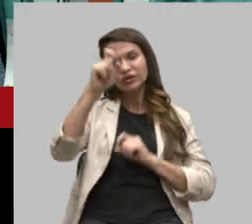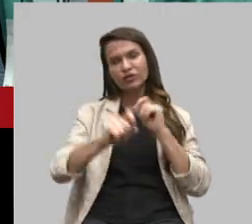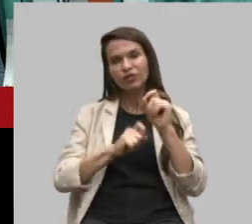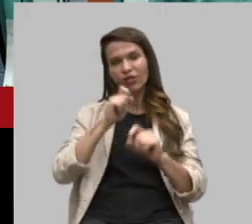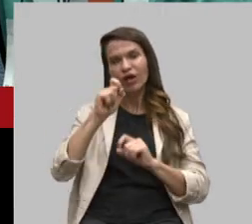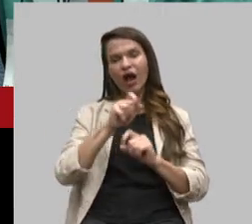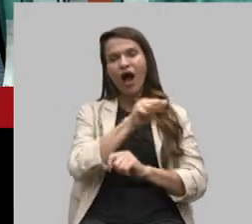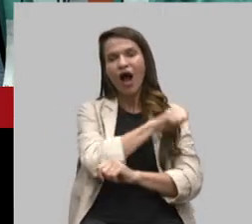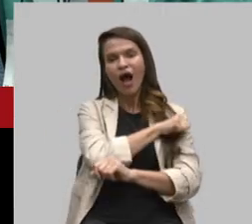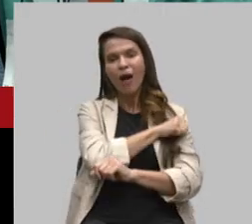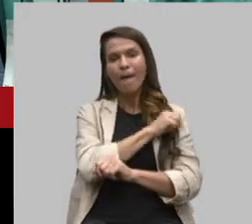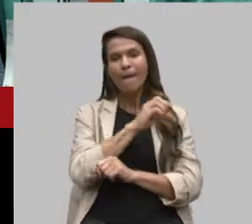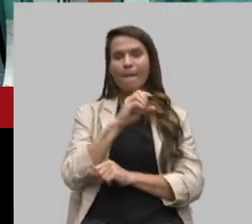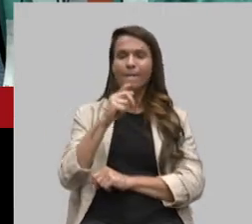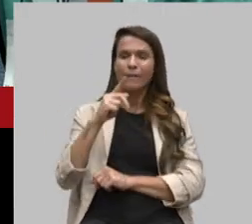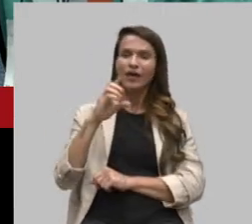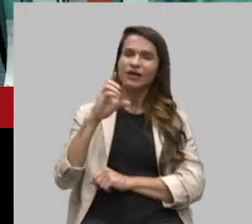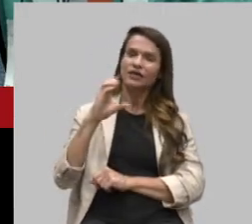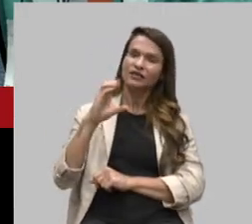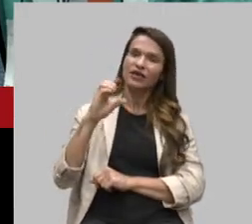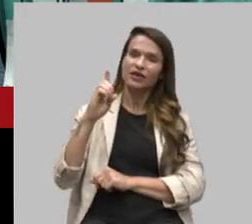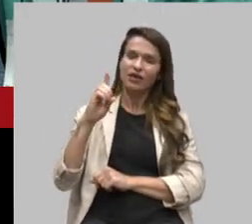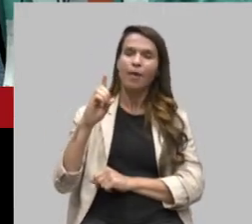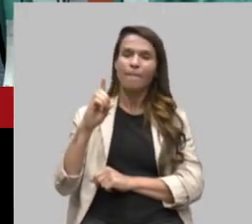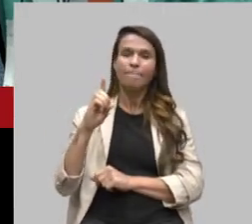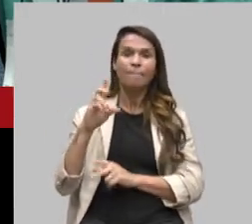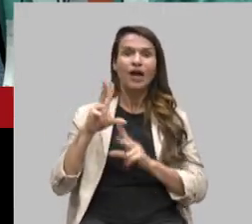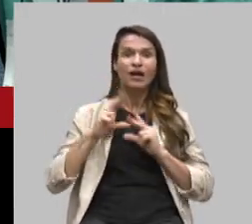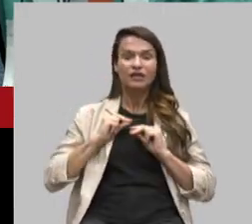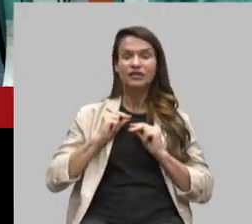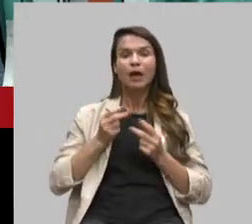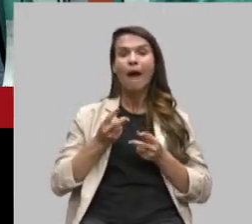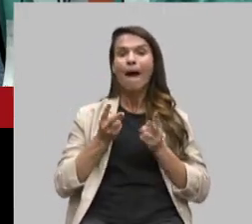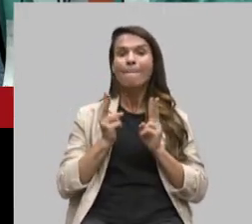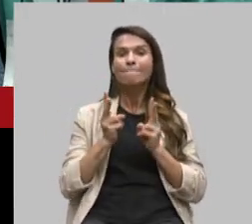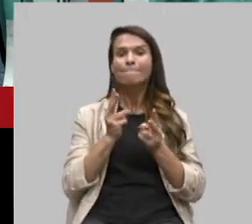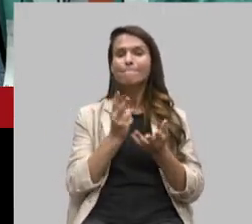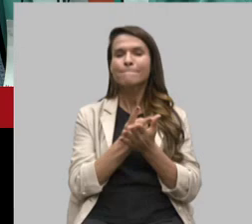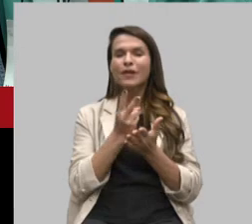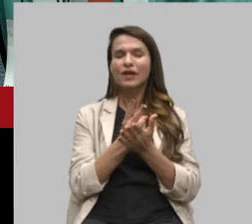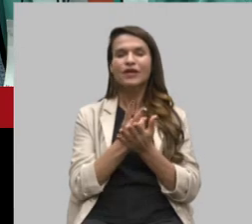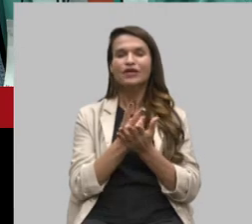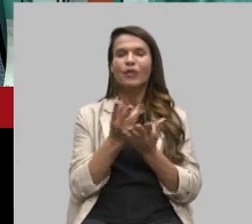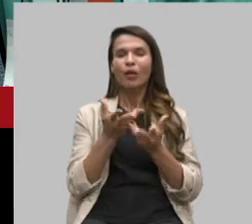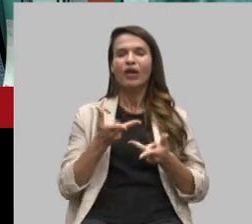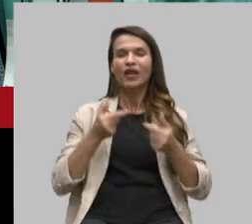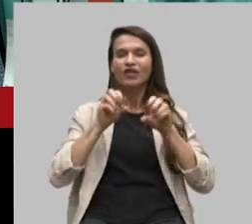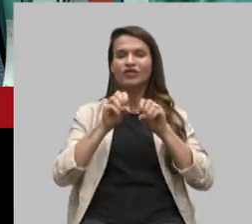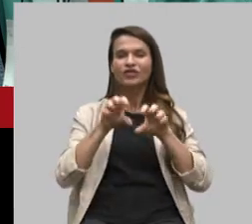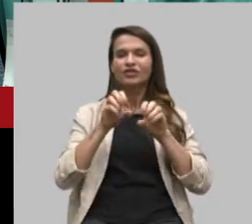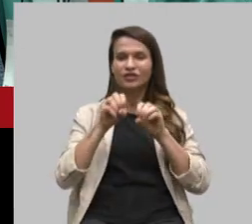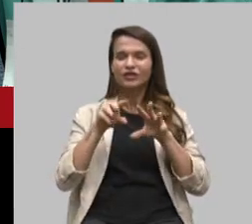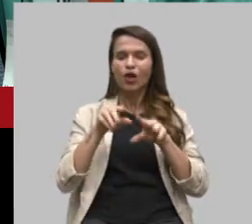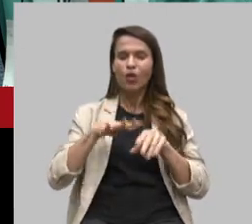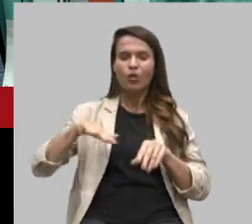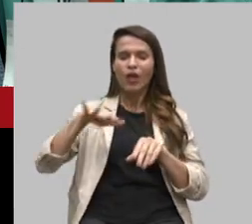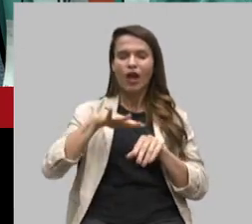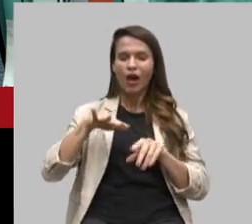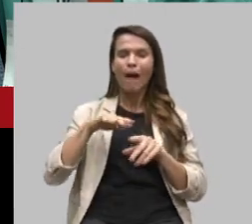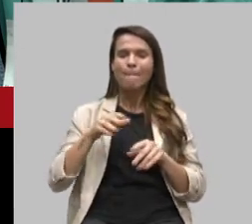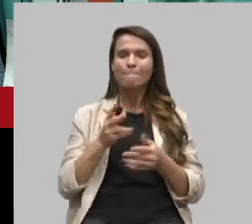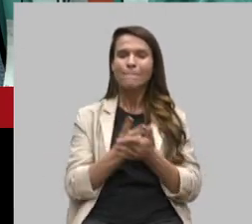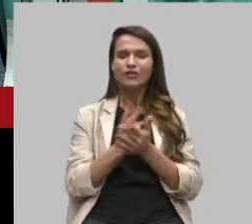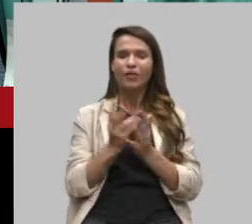pcds m a mesma qualidade de ensino que nós temos eles merecem estar ali no nosso meio estudantil e tem a mesma qualidade e tem os mesmos